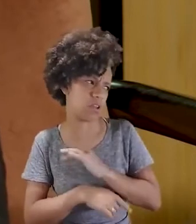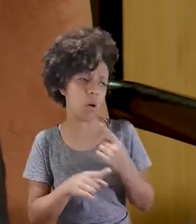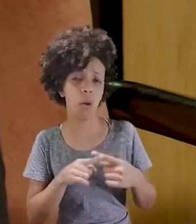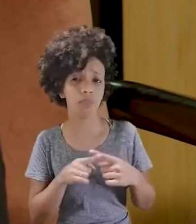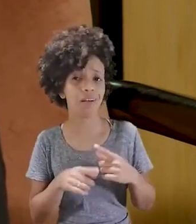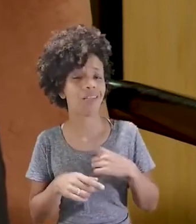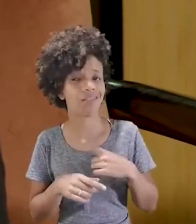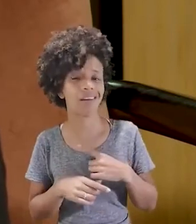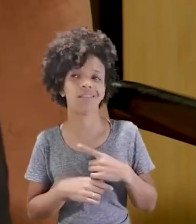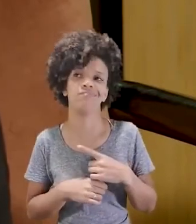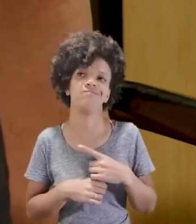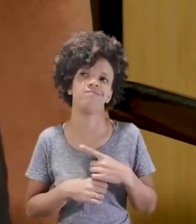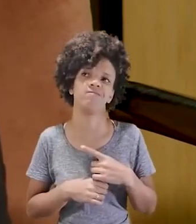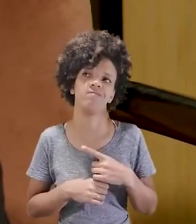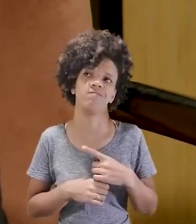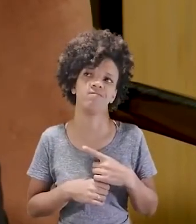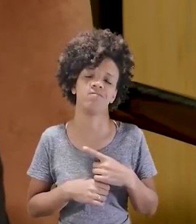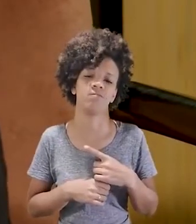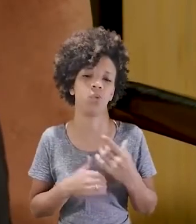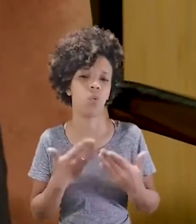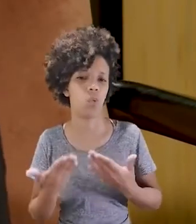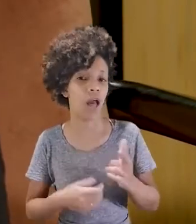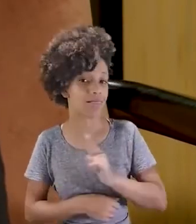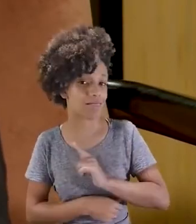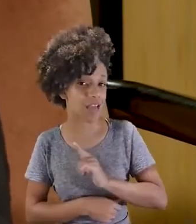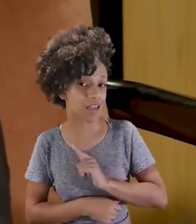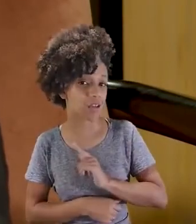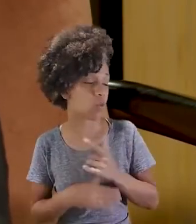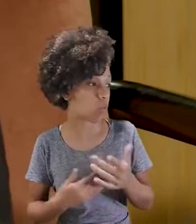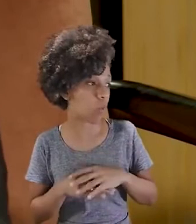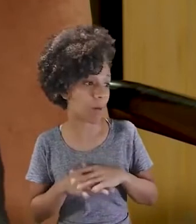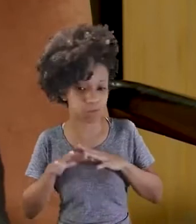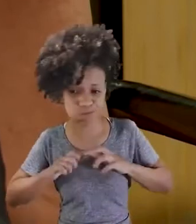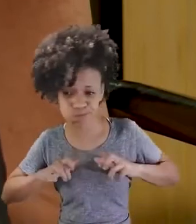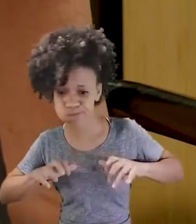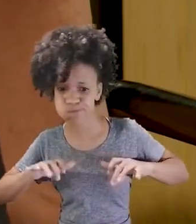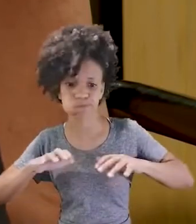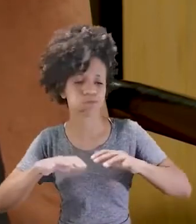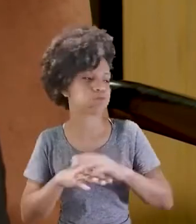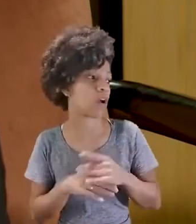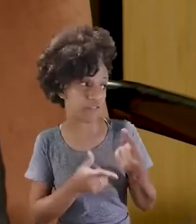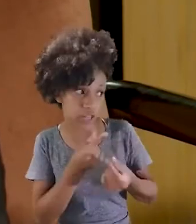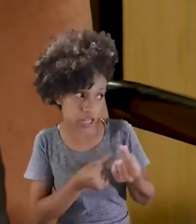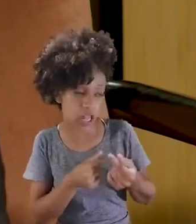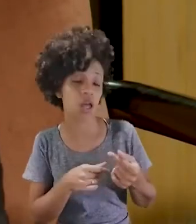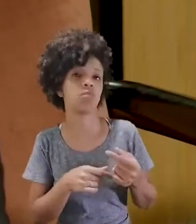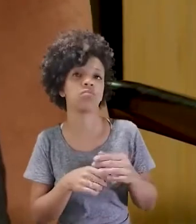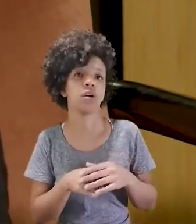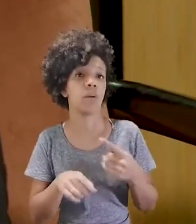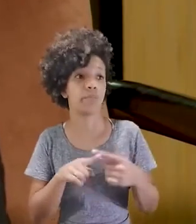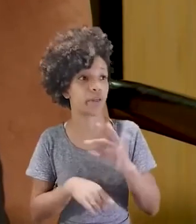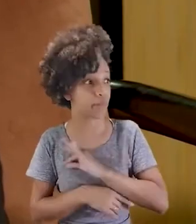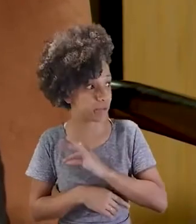é porque isso geram um e gera assim o impacto muito grande tanto financeiro